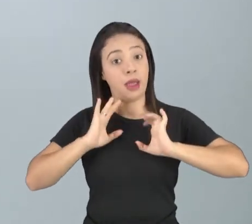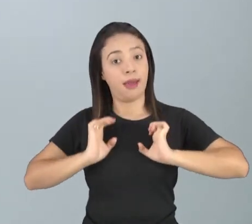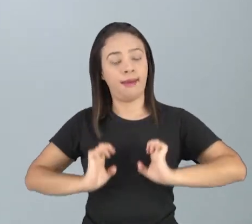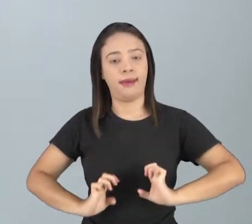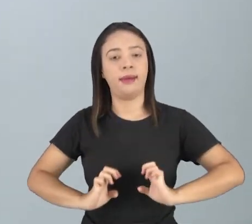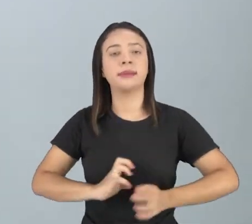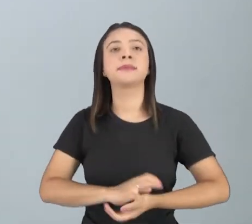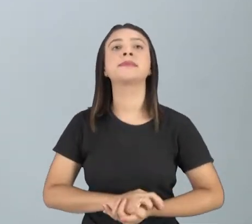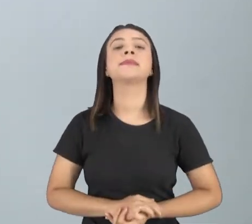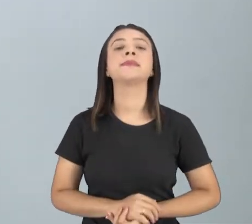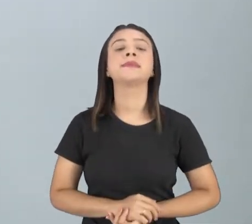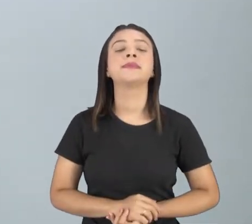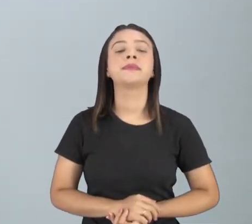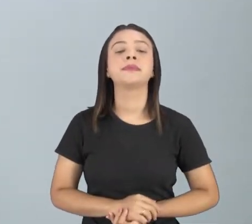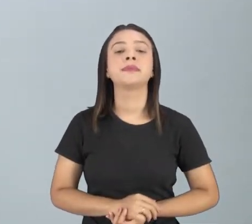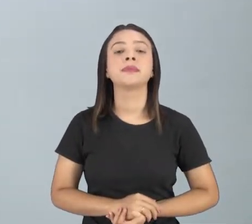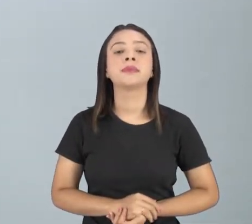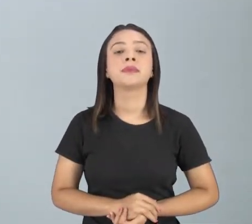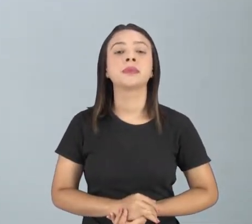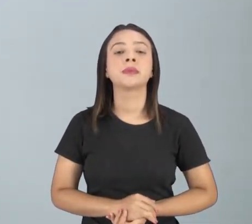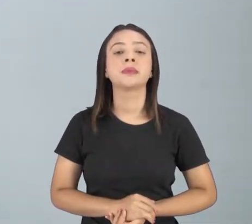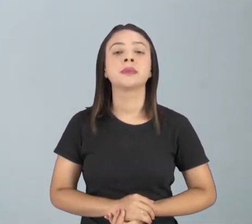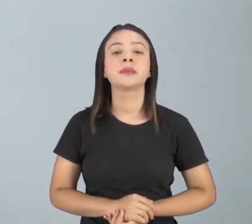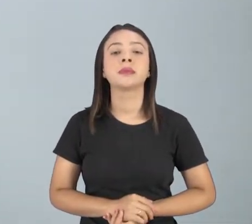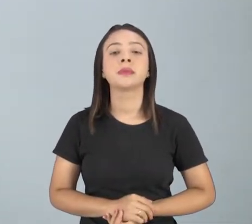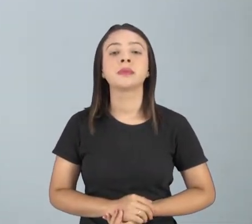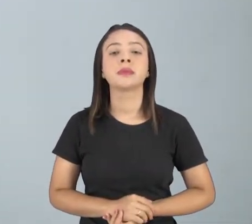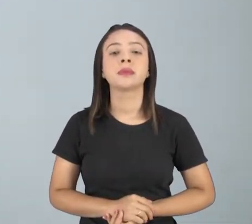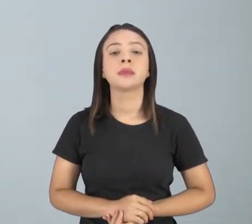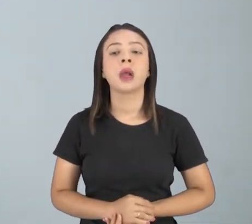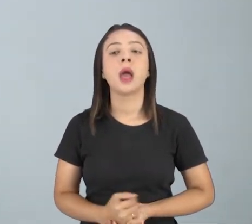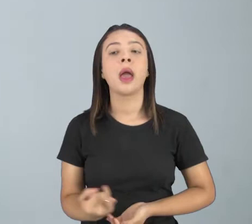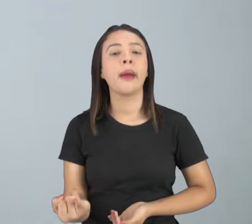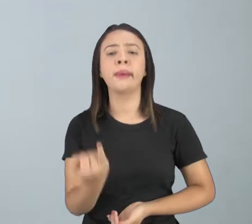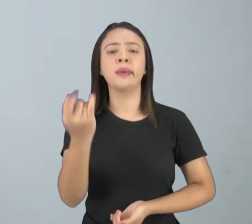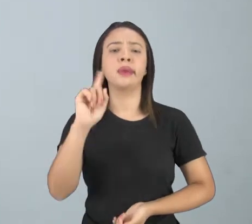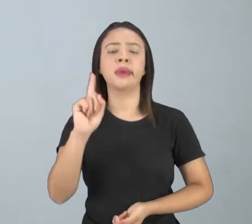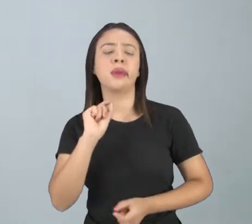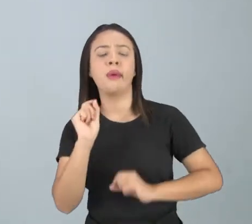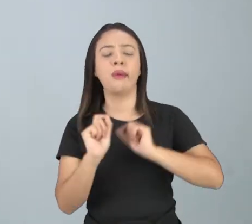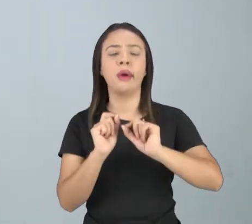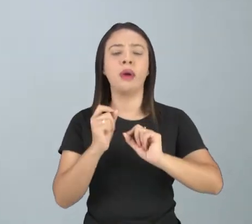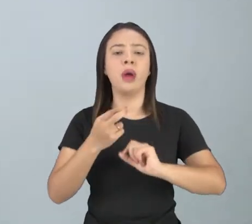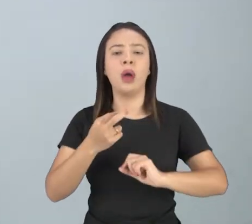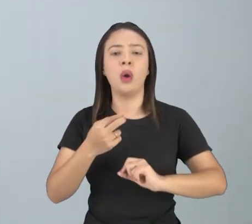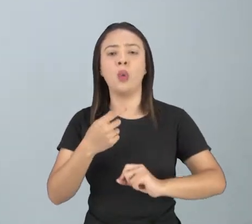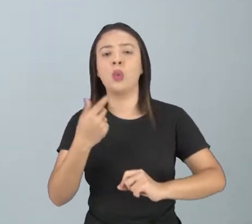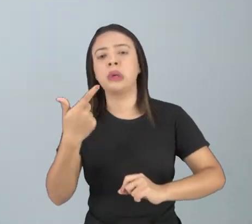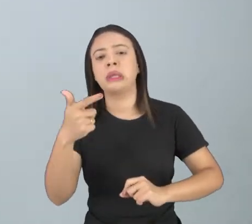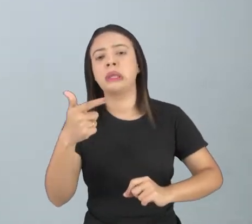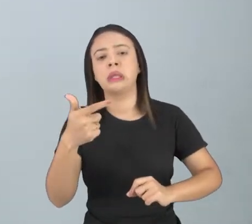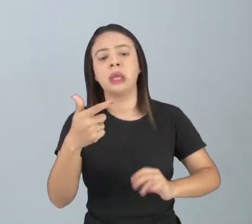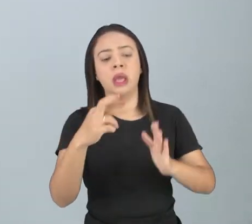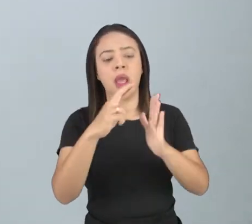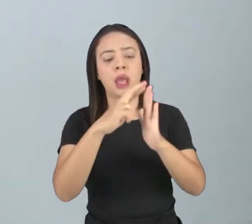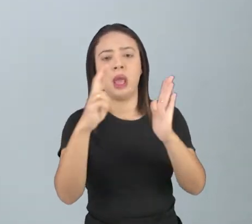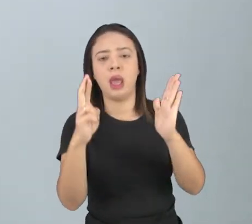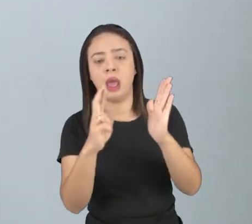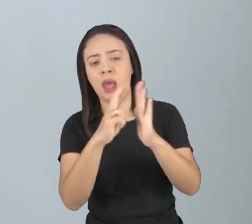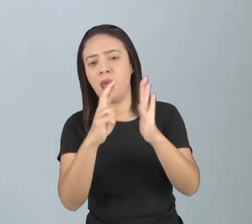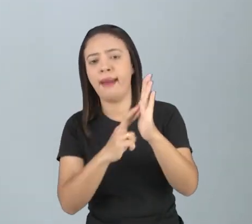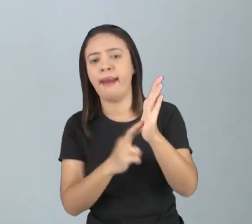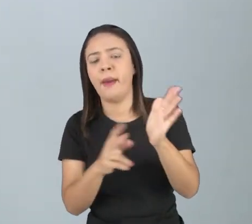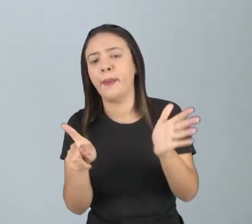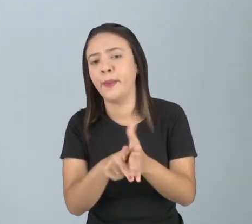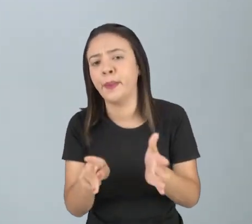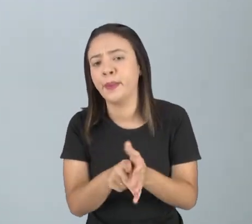comportamentos éticos, né? Independente do que diz o dogma, daquela religião, do que diz as regras, a regra